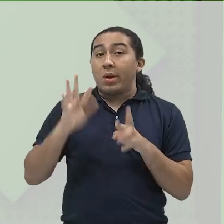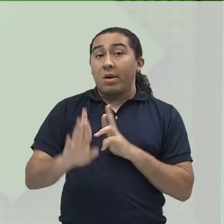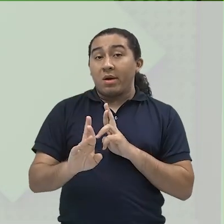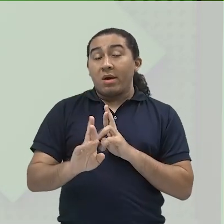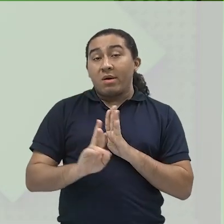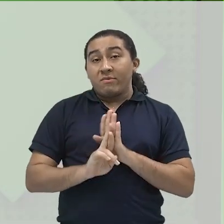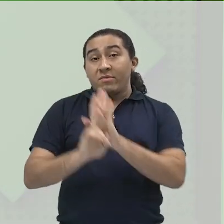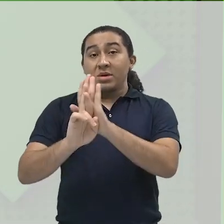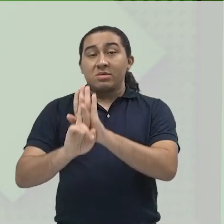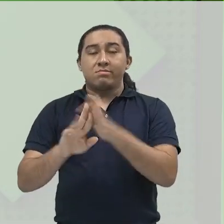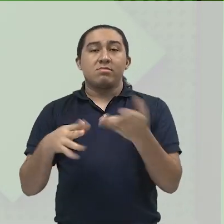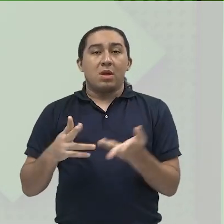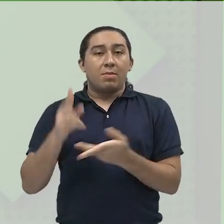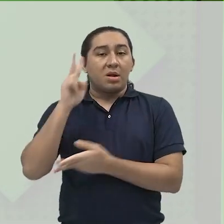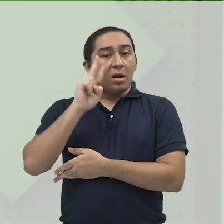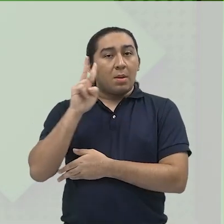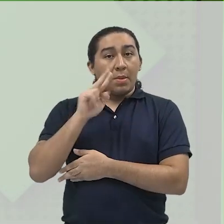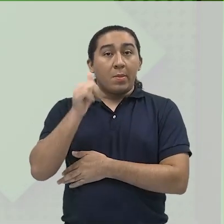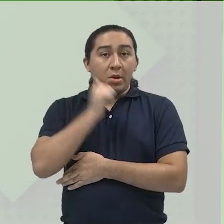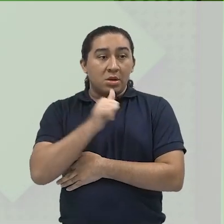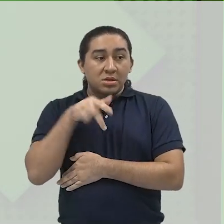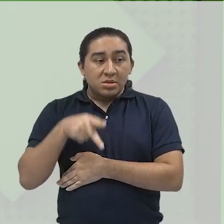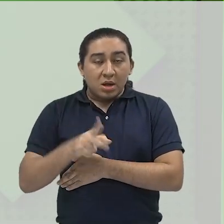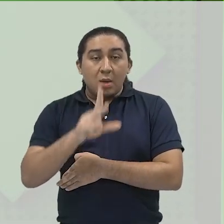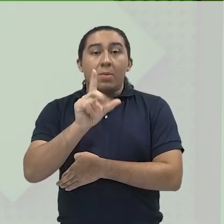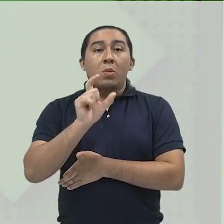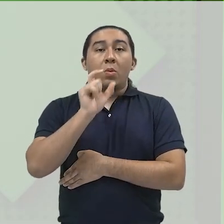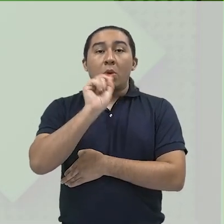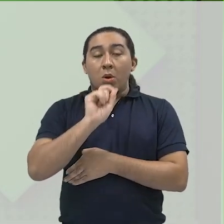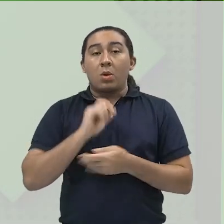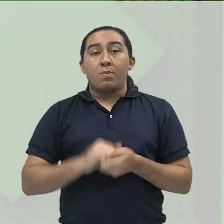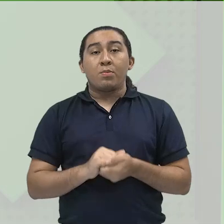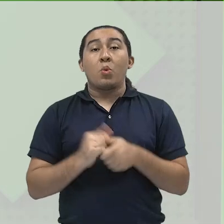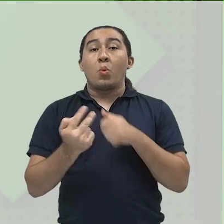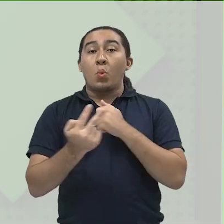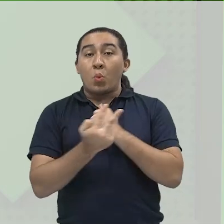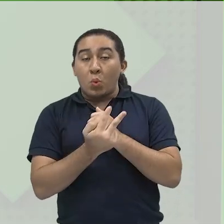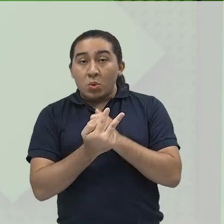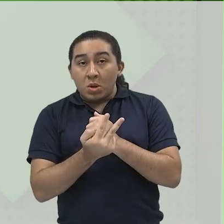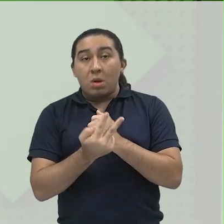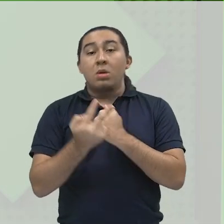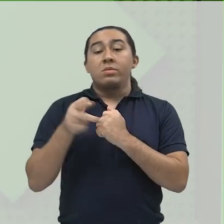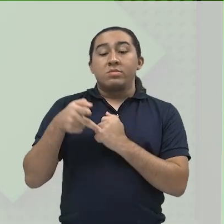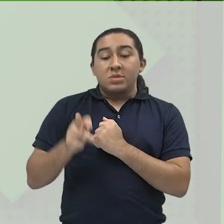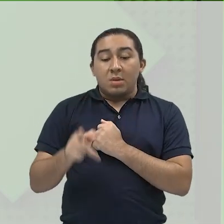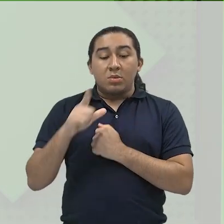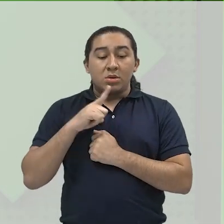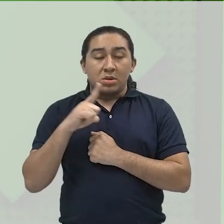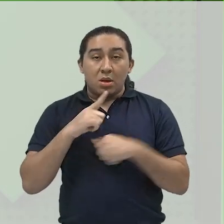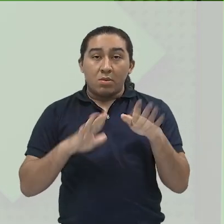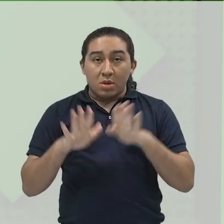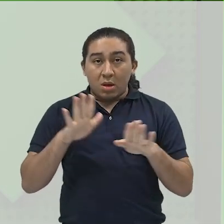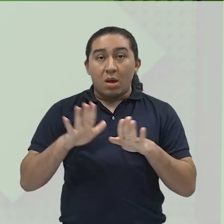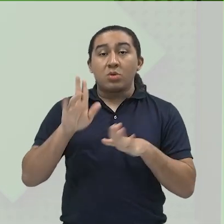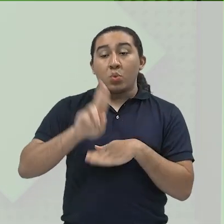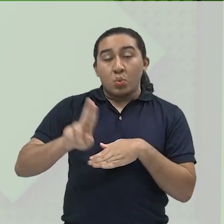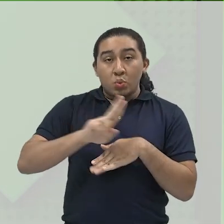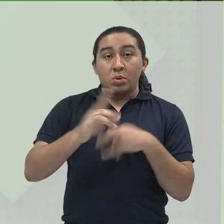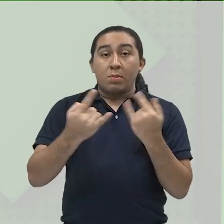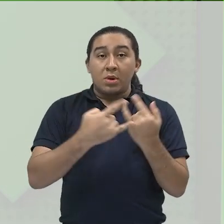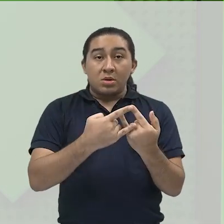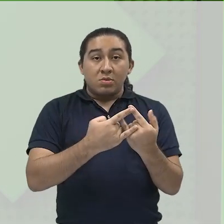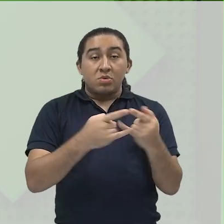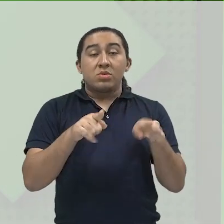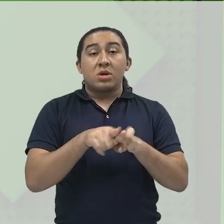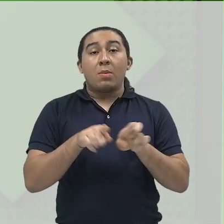as mulheres de sempre se prevenirem, né? De manter suas relações sexuais com o uso do preservativo, mas